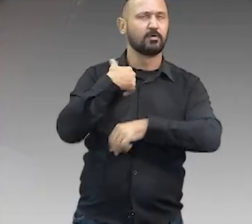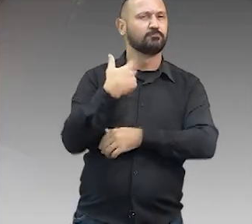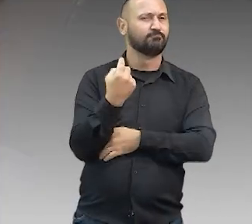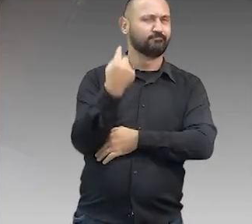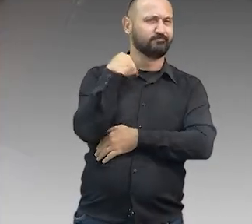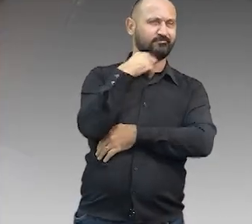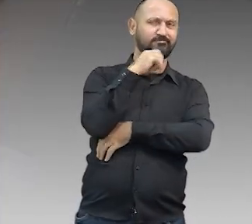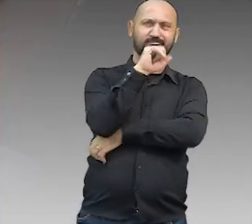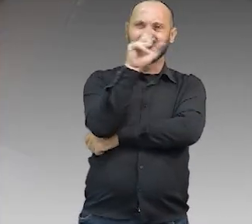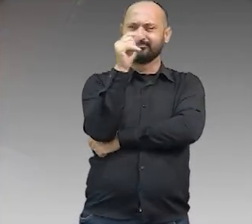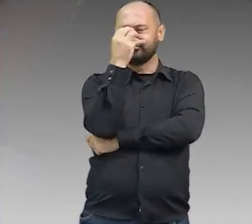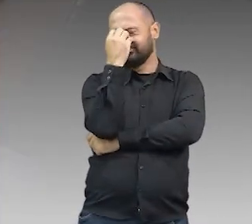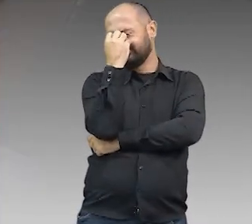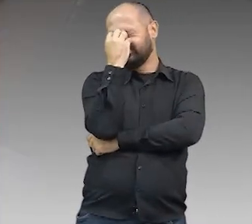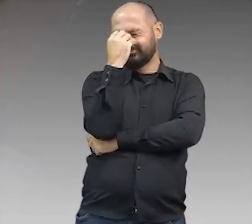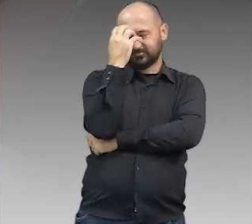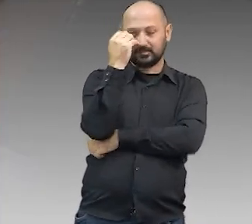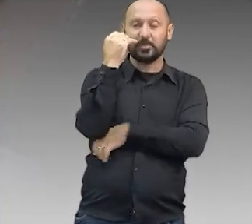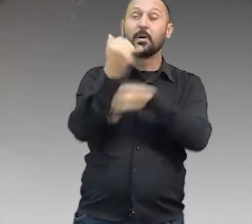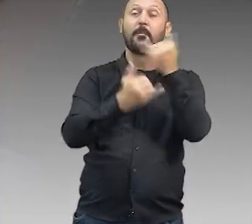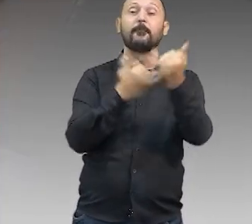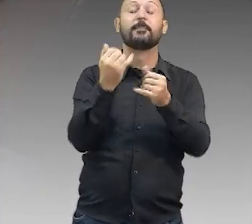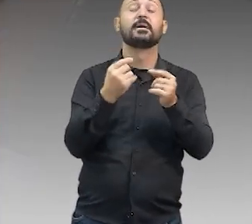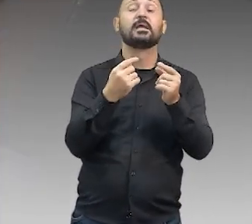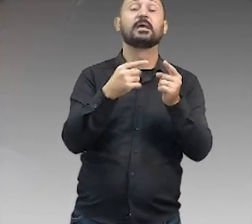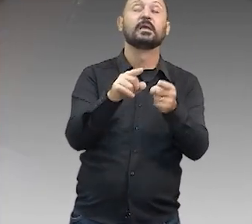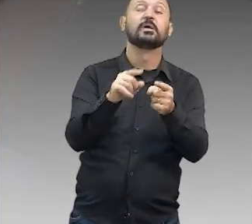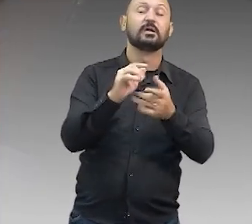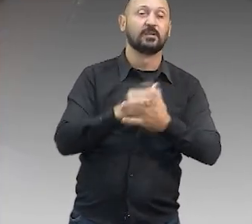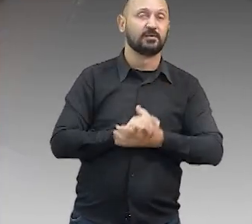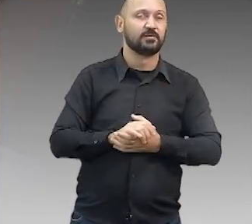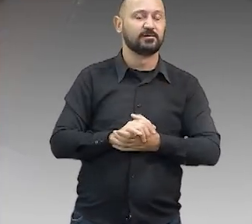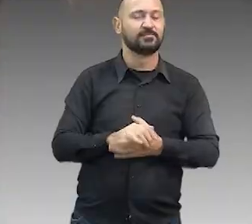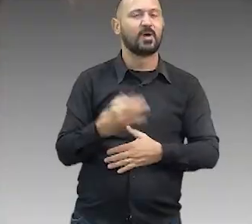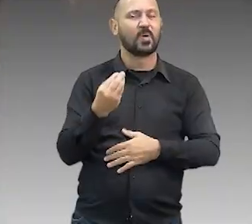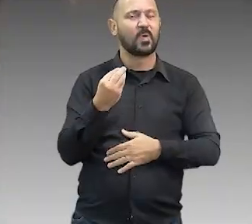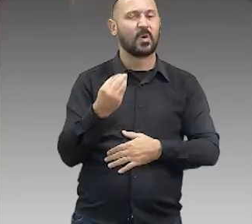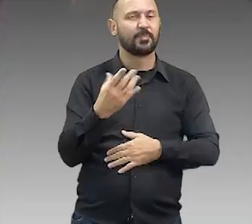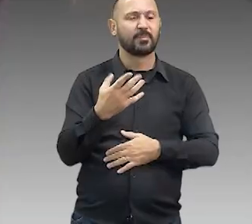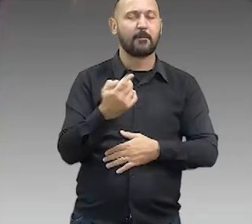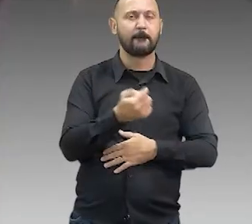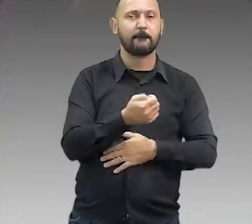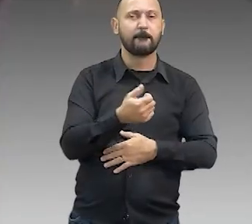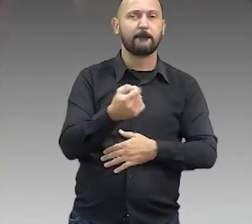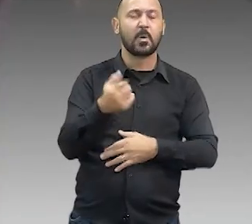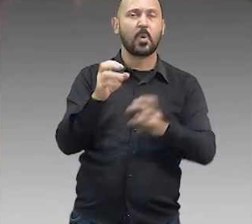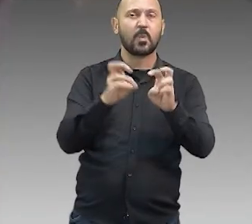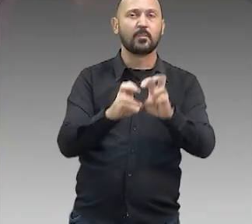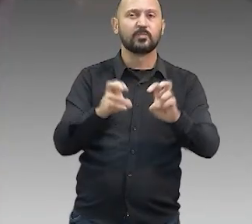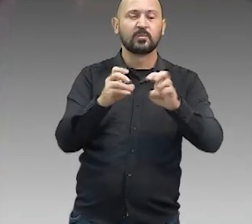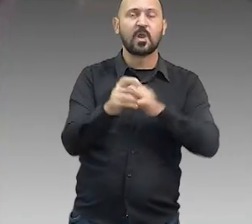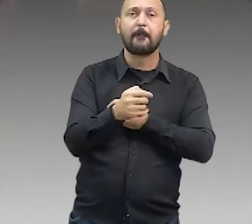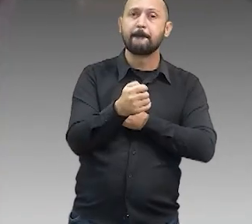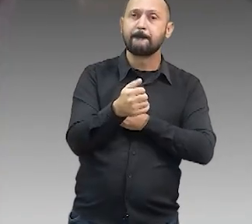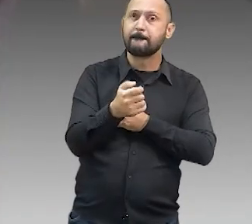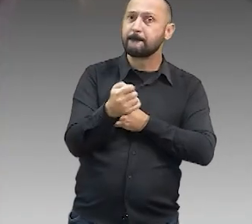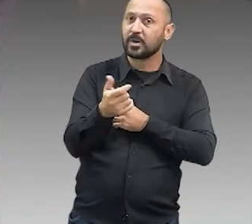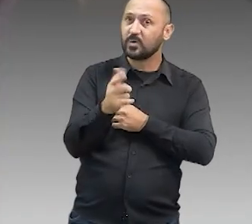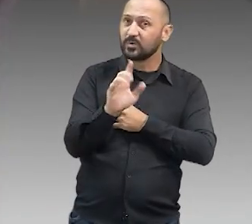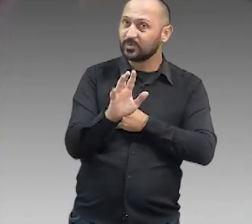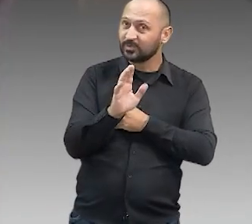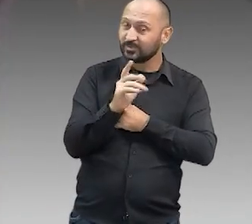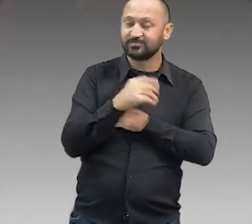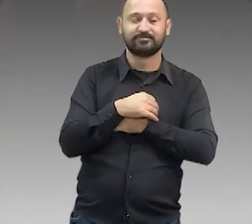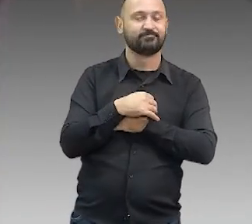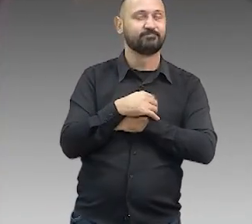assim, rapaz, pouca gente tem o computador, e outra coisa, é um equipamento caro,